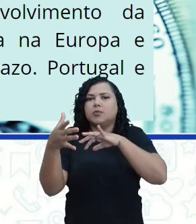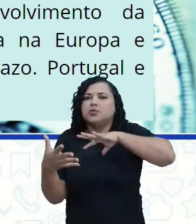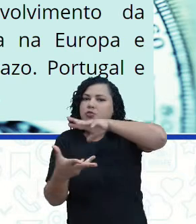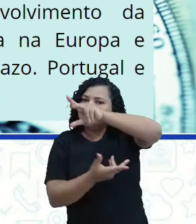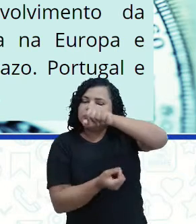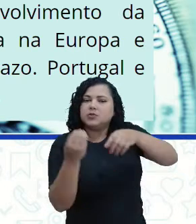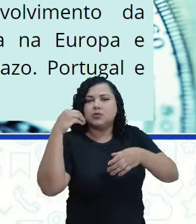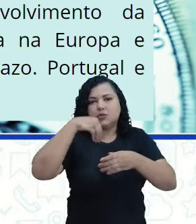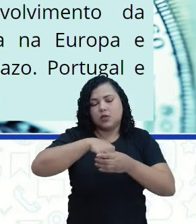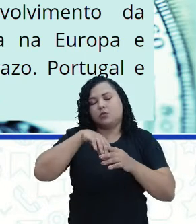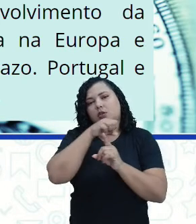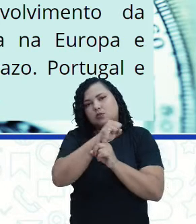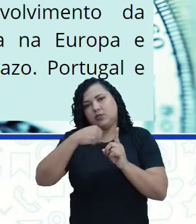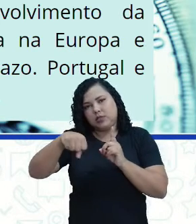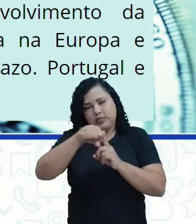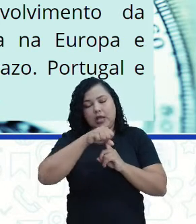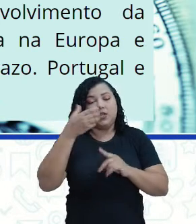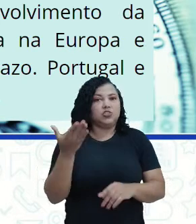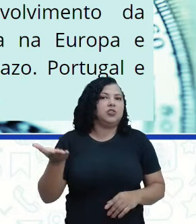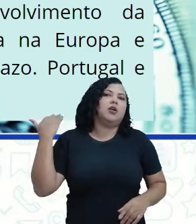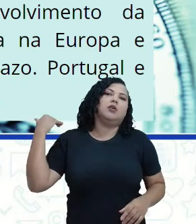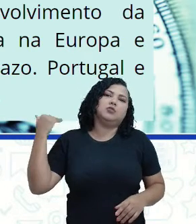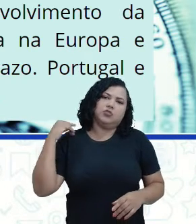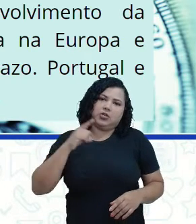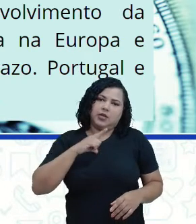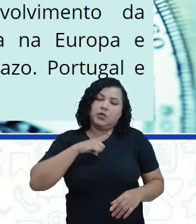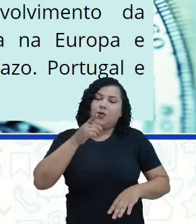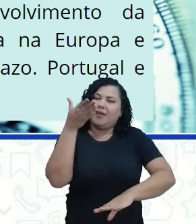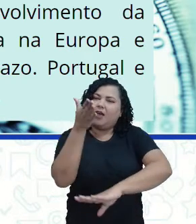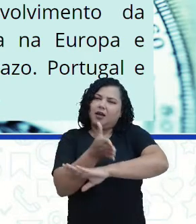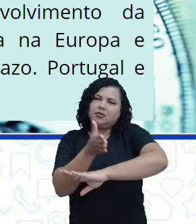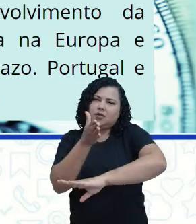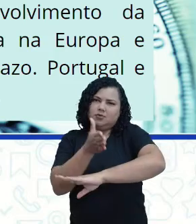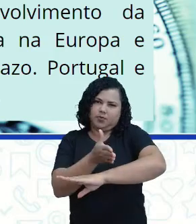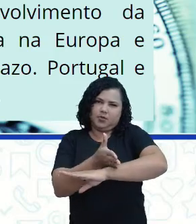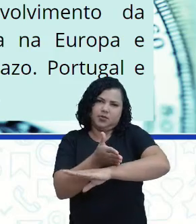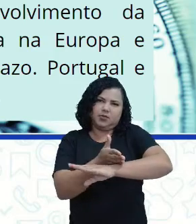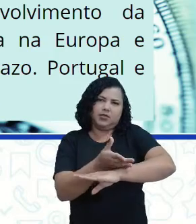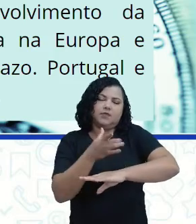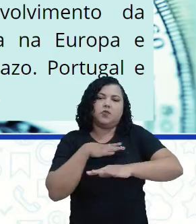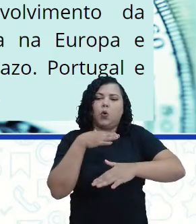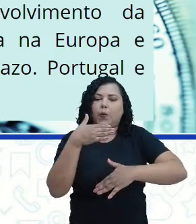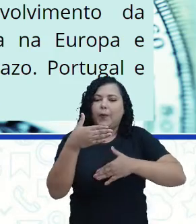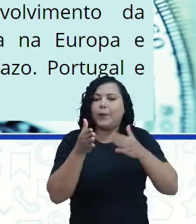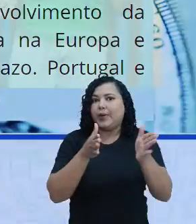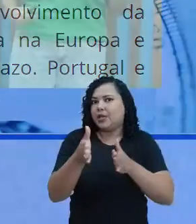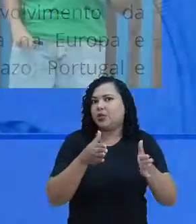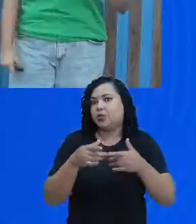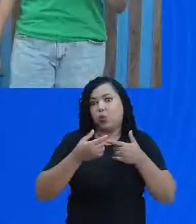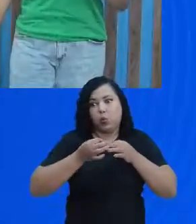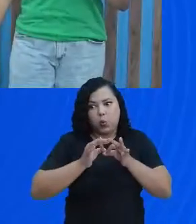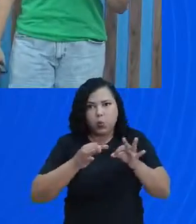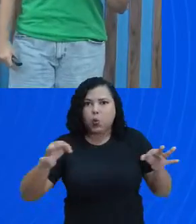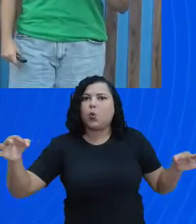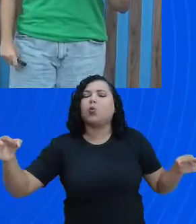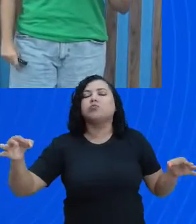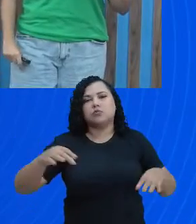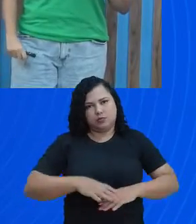sociedade ocidental, porque antes disso a gente tinha a Idade Média, que foi um período longuíssimo da história,